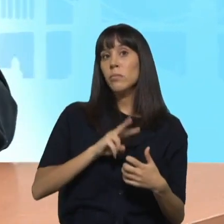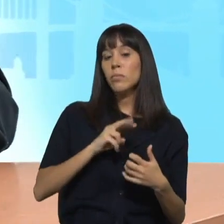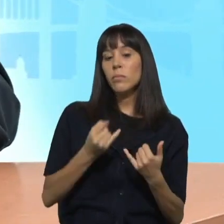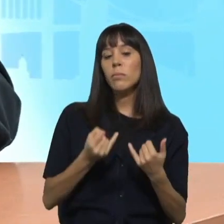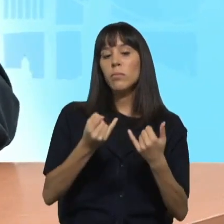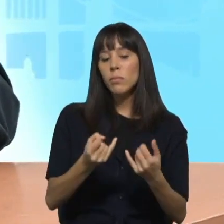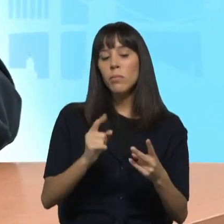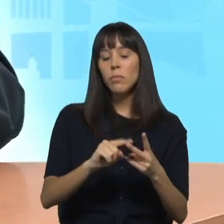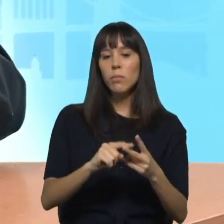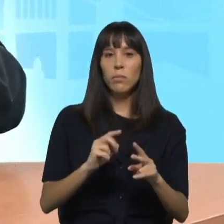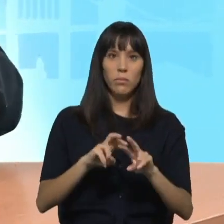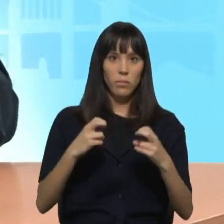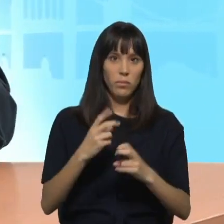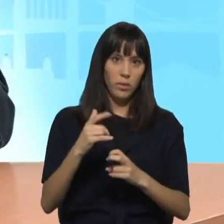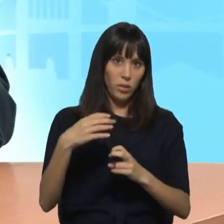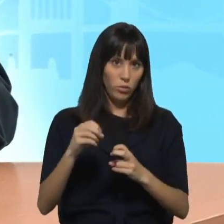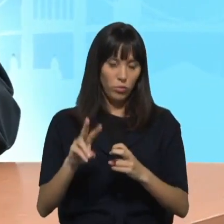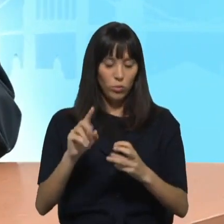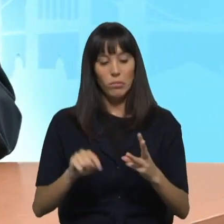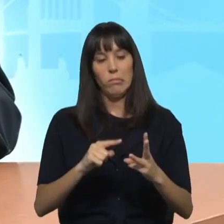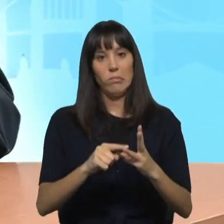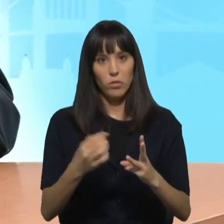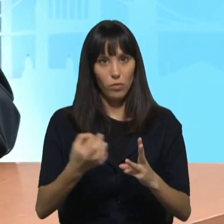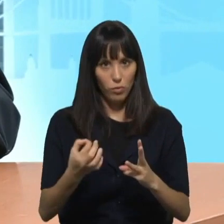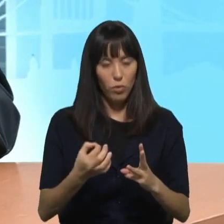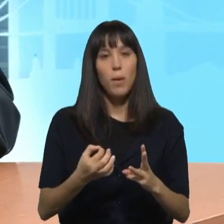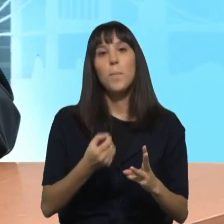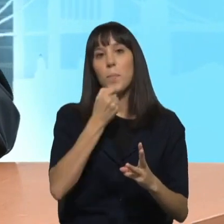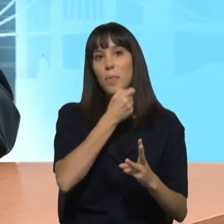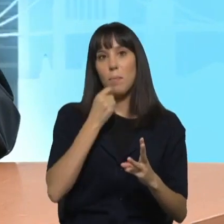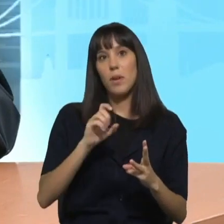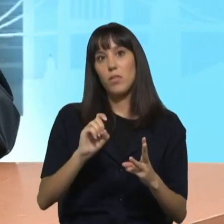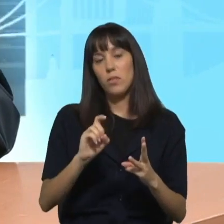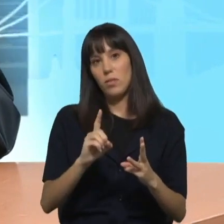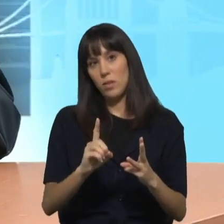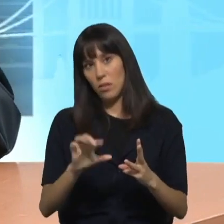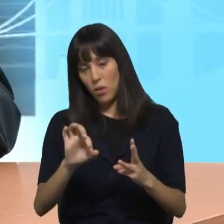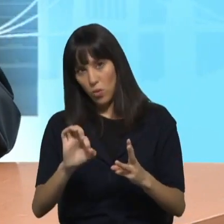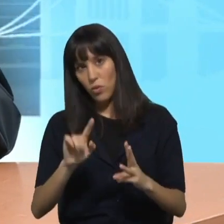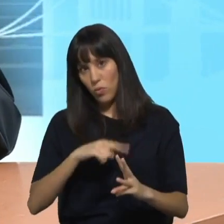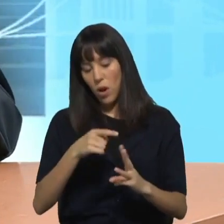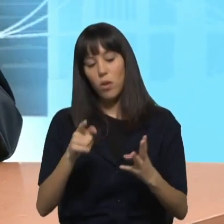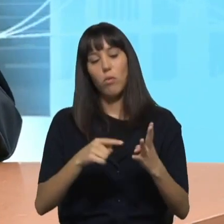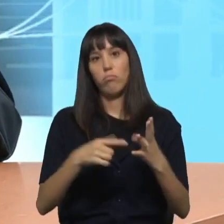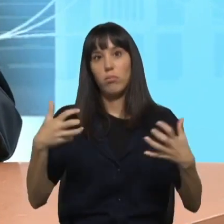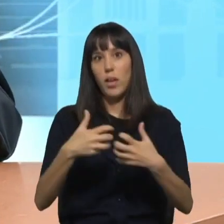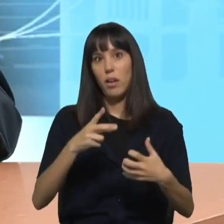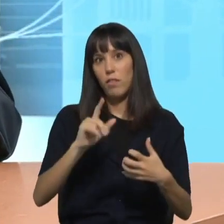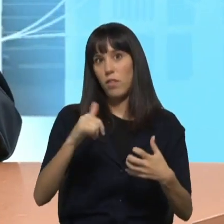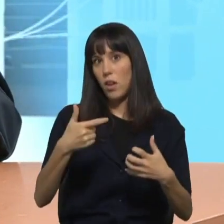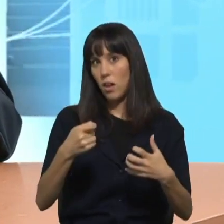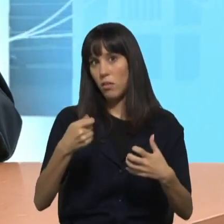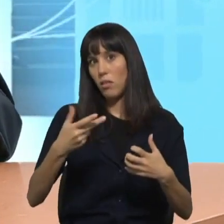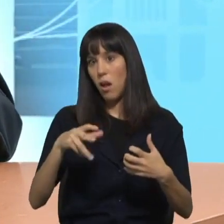II, a Revolução de Maio de 68, as guerras do Vietnã, todos os desenvolvimentos